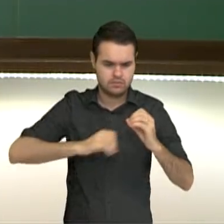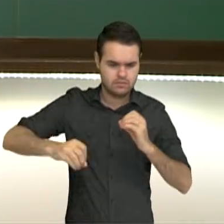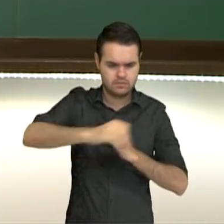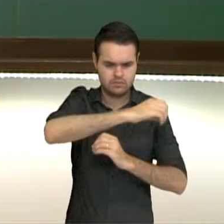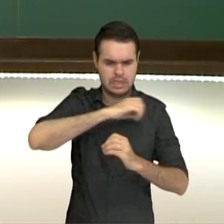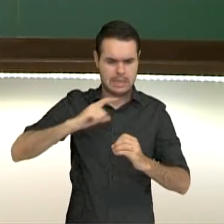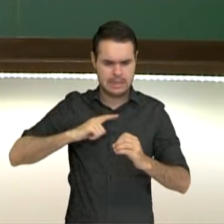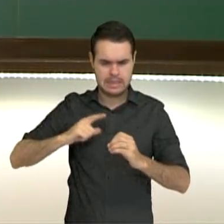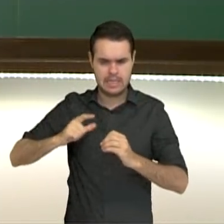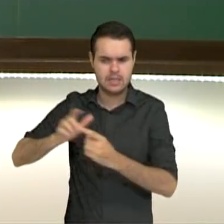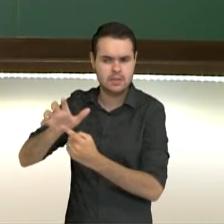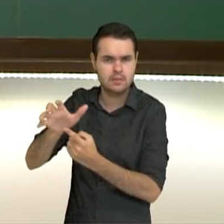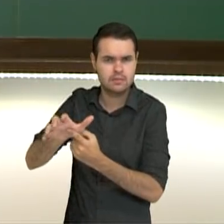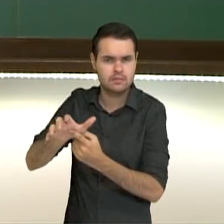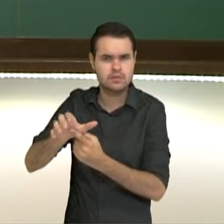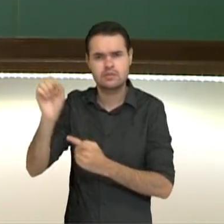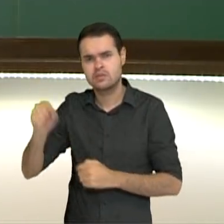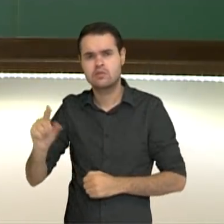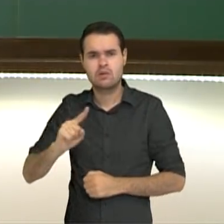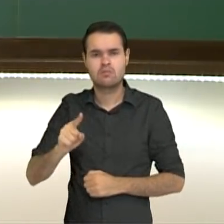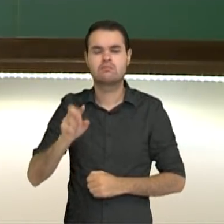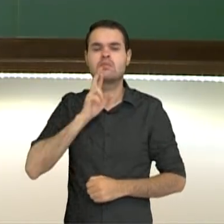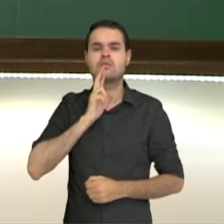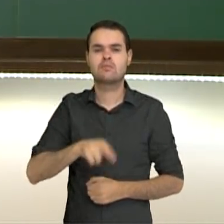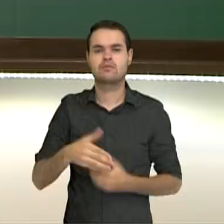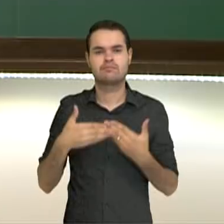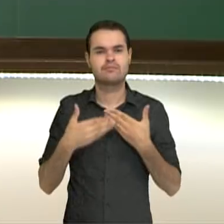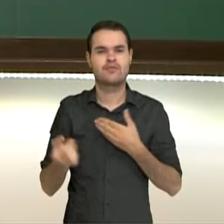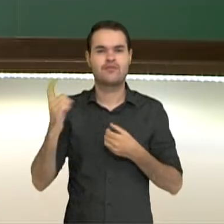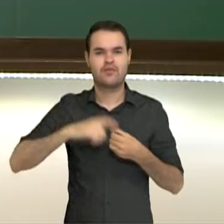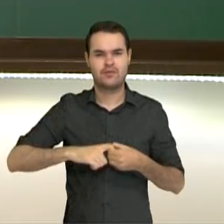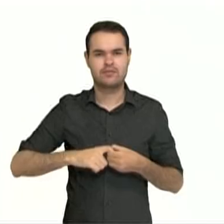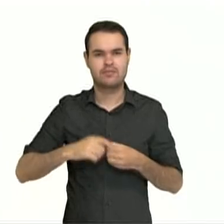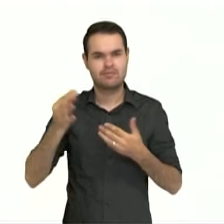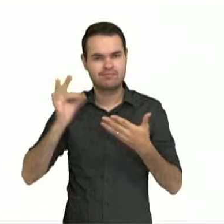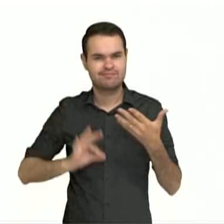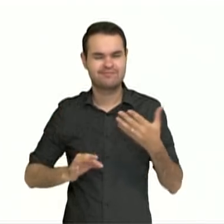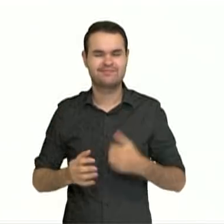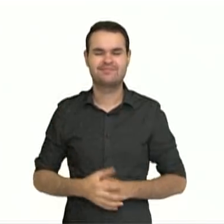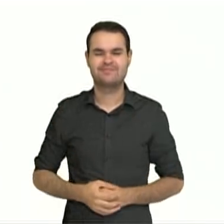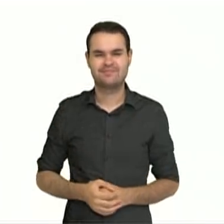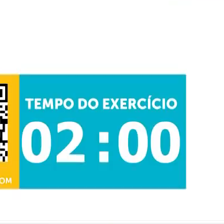da translação? Respondam e a gente já volta para corrigir.